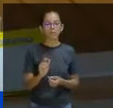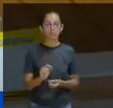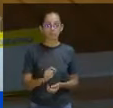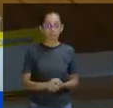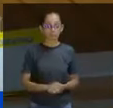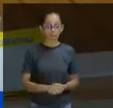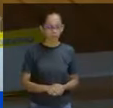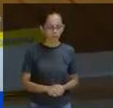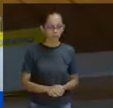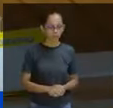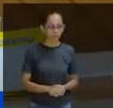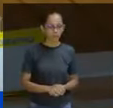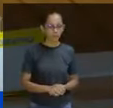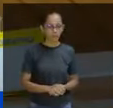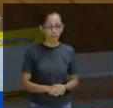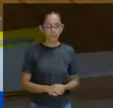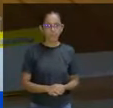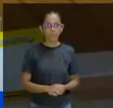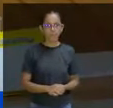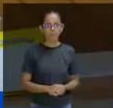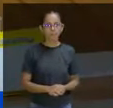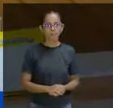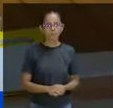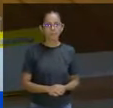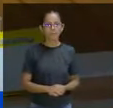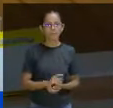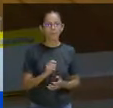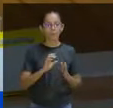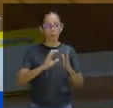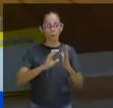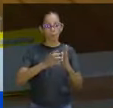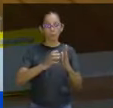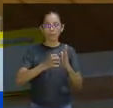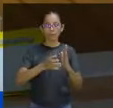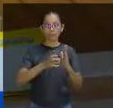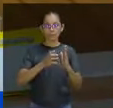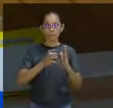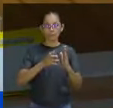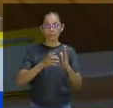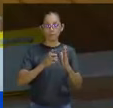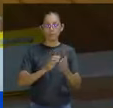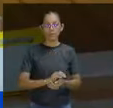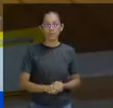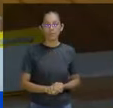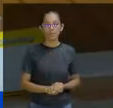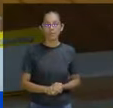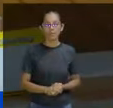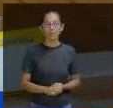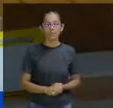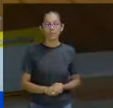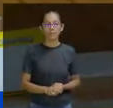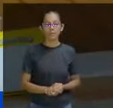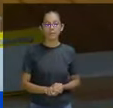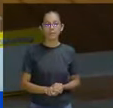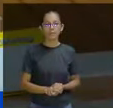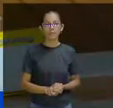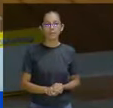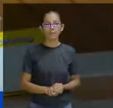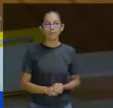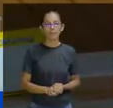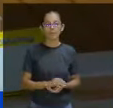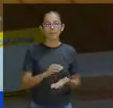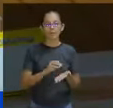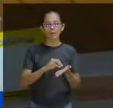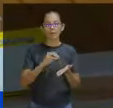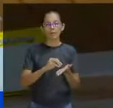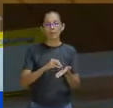está no parecer do Ministério Público, é que o partido ele deixou de recolher, de reservar